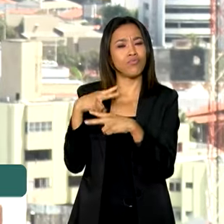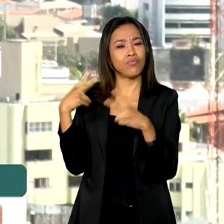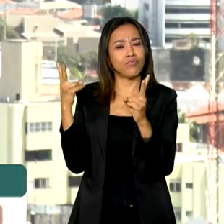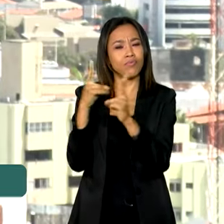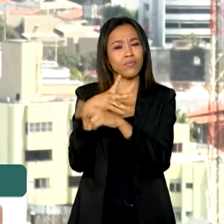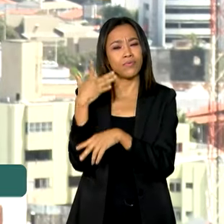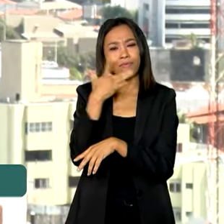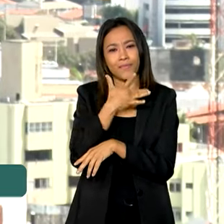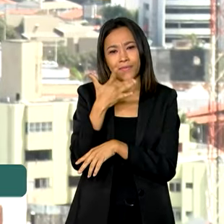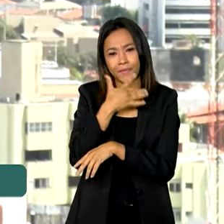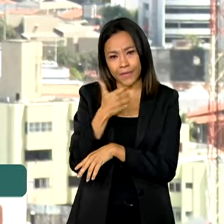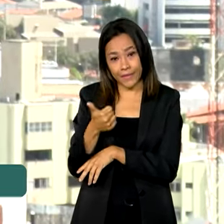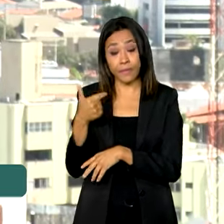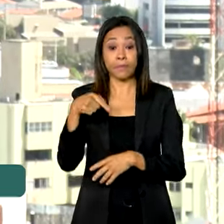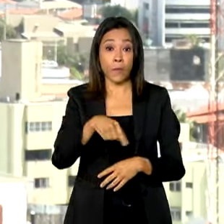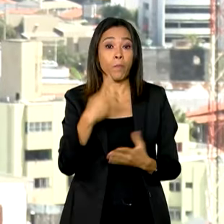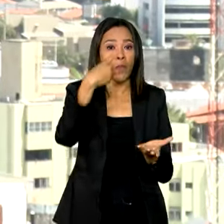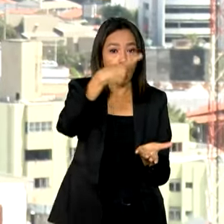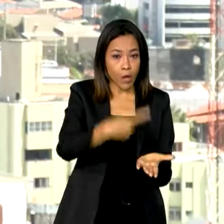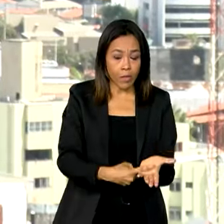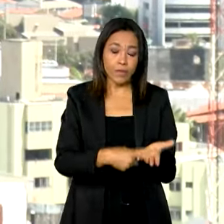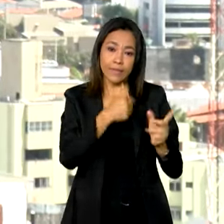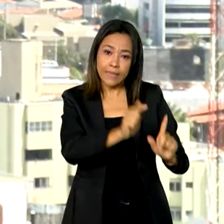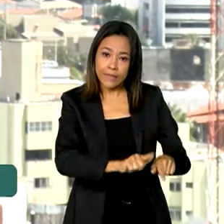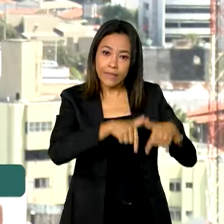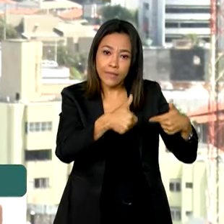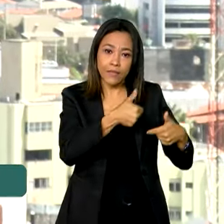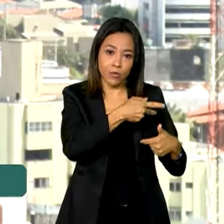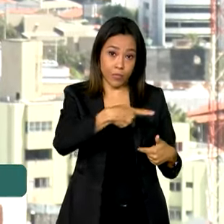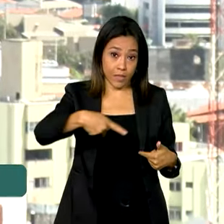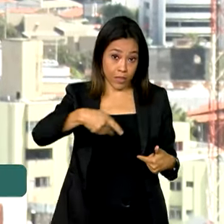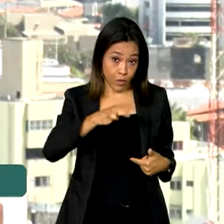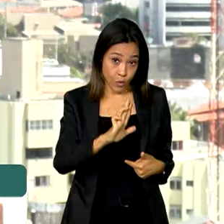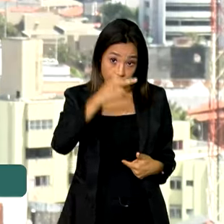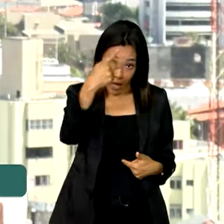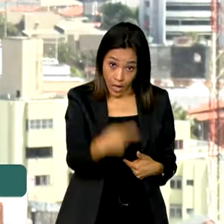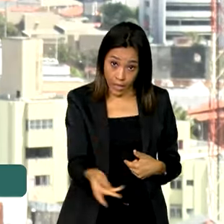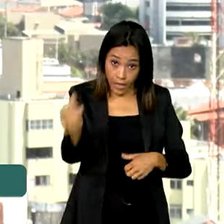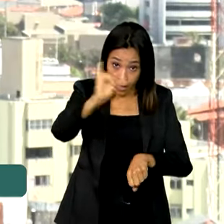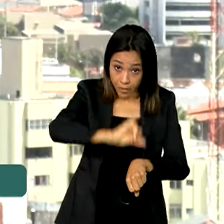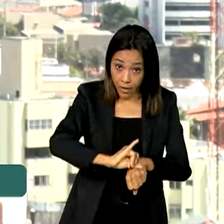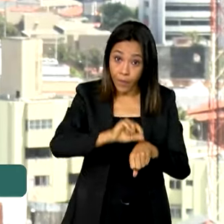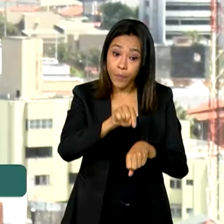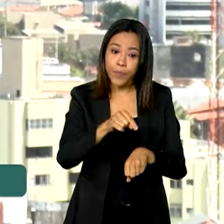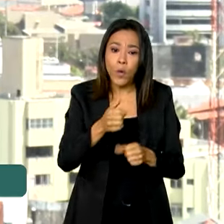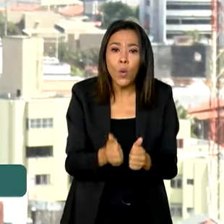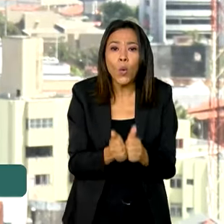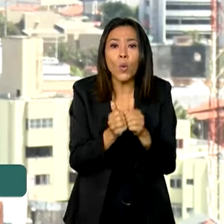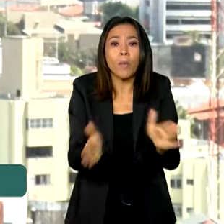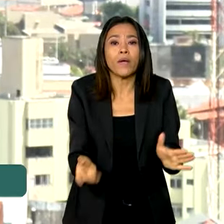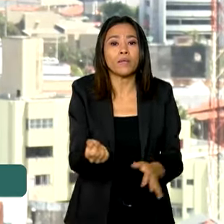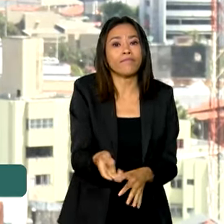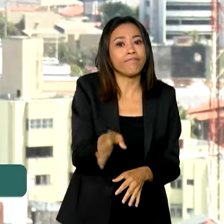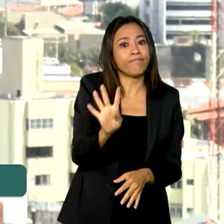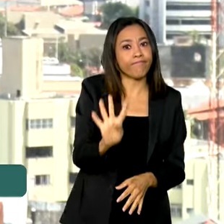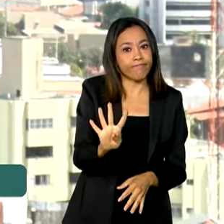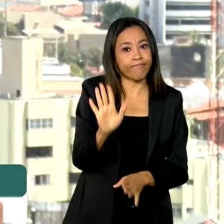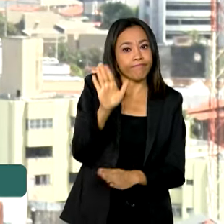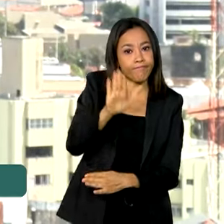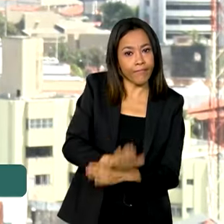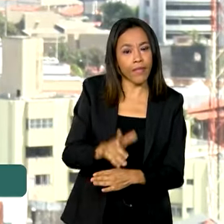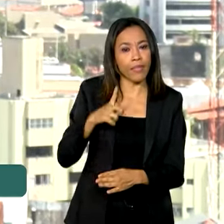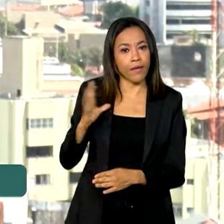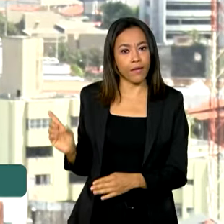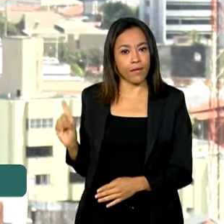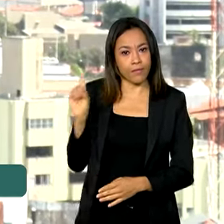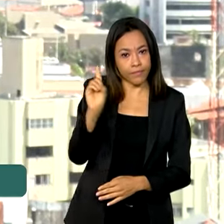agradável. Essa agenda do presidente Lula aqui na capital do Rio Grande do Norte começa às 16h. Ele vem